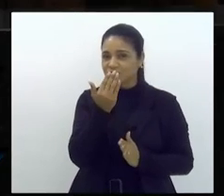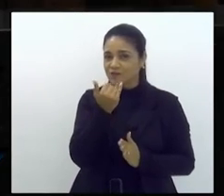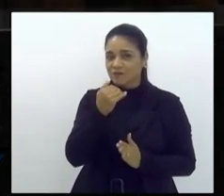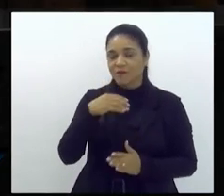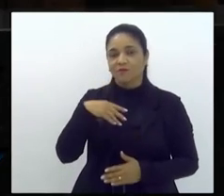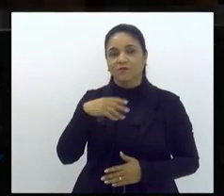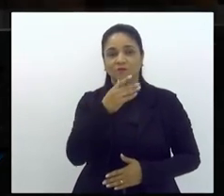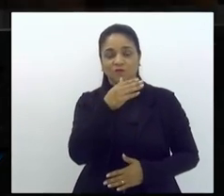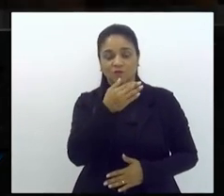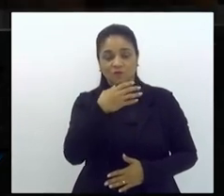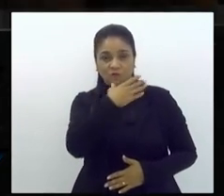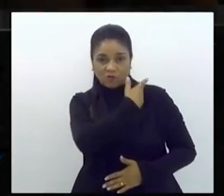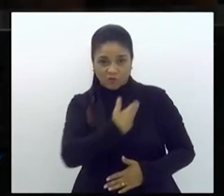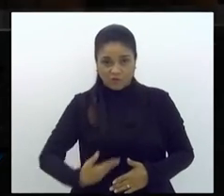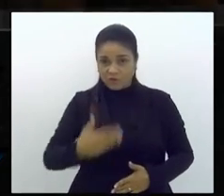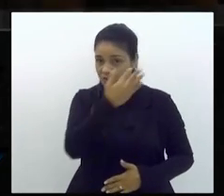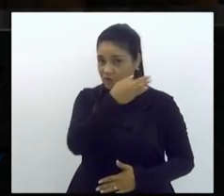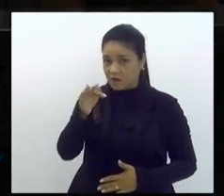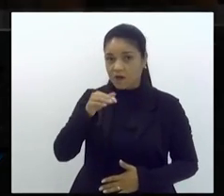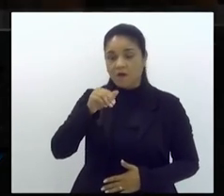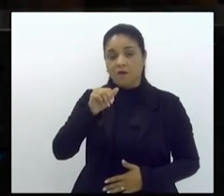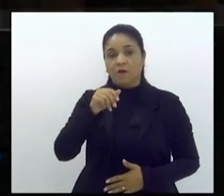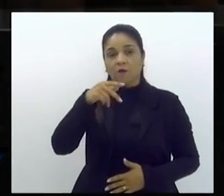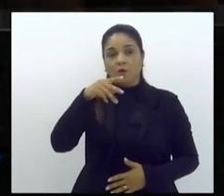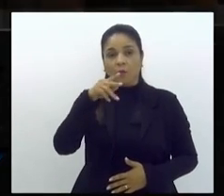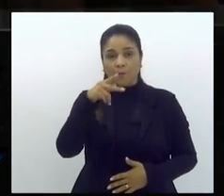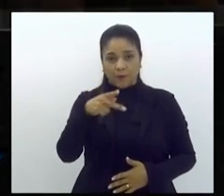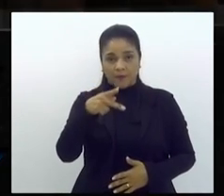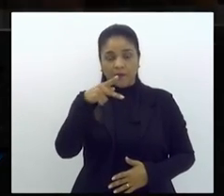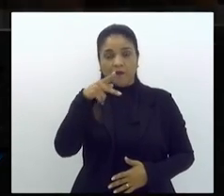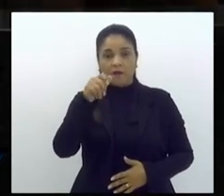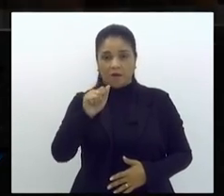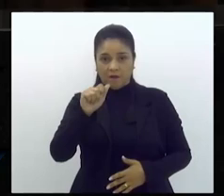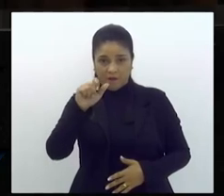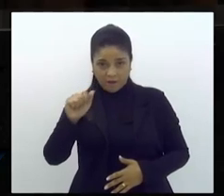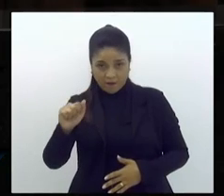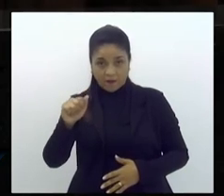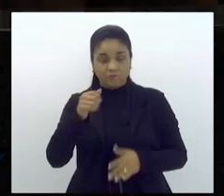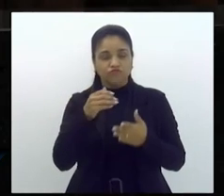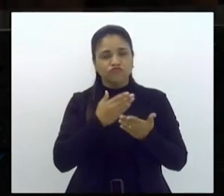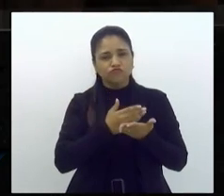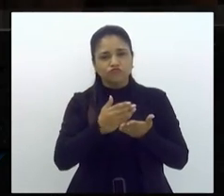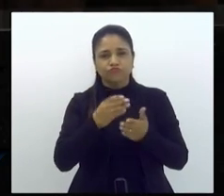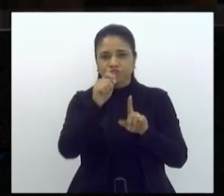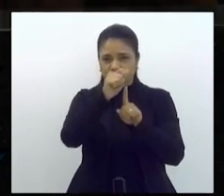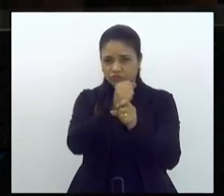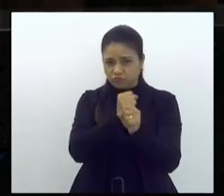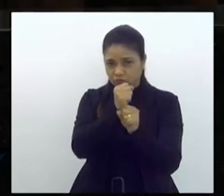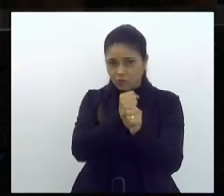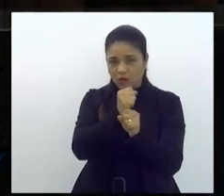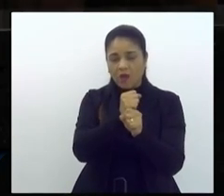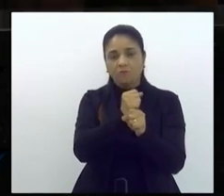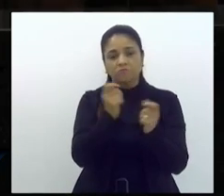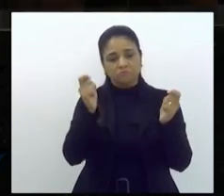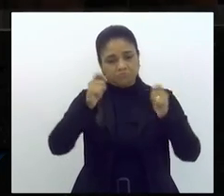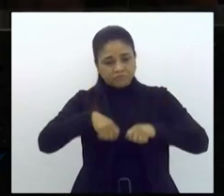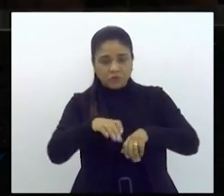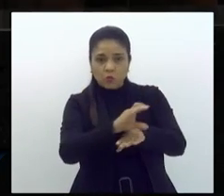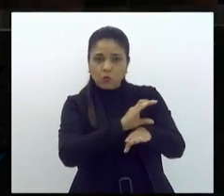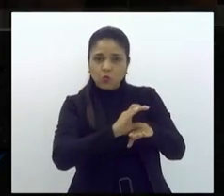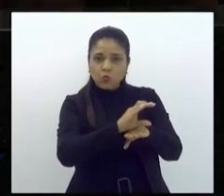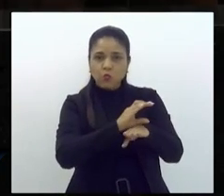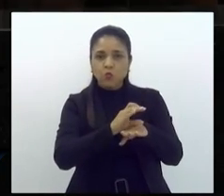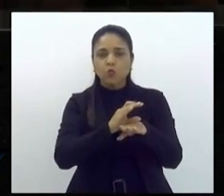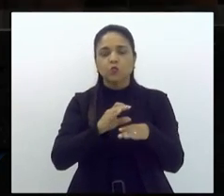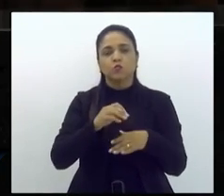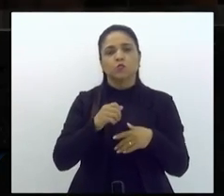pa no início do ano nós organizamos um processo de capacitação para associações cooperativas